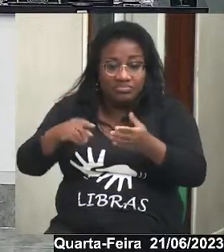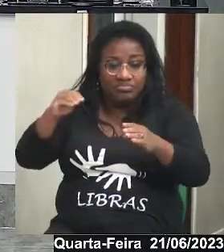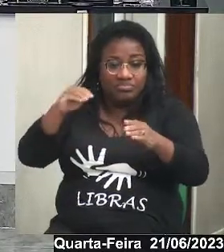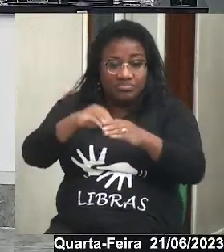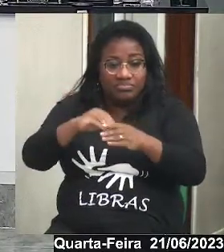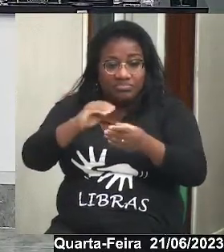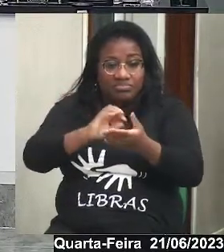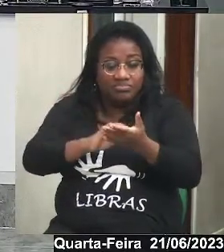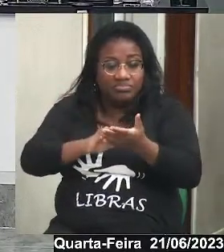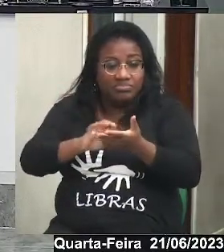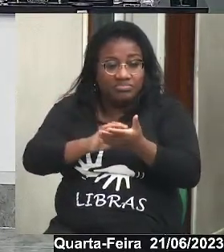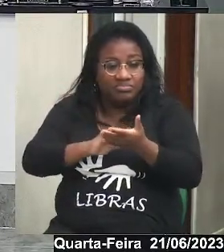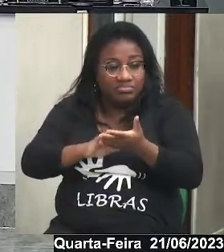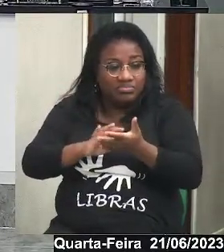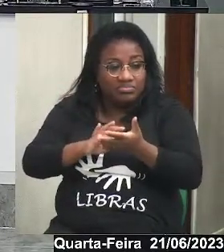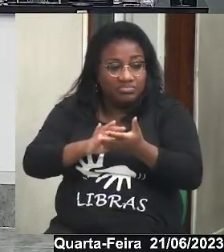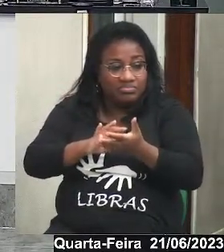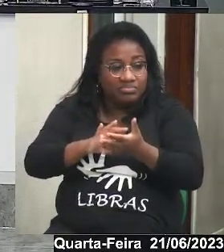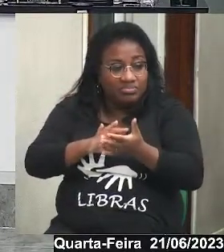votação.